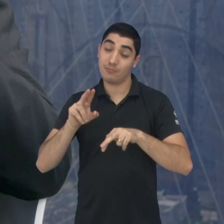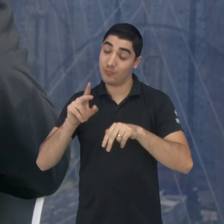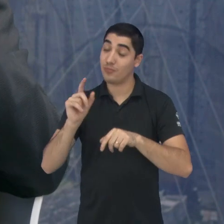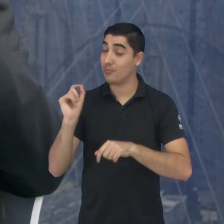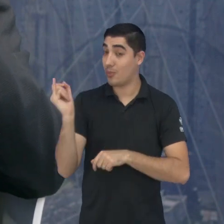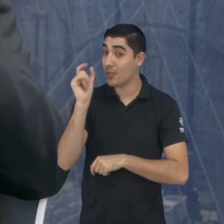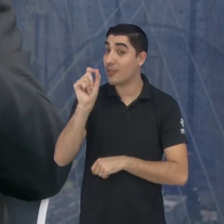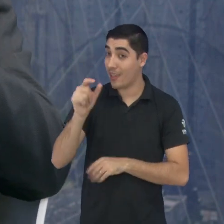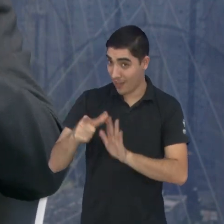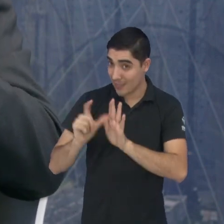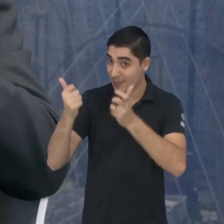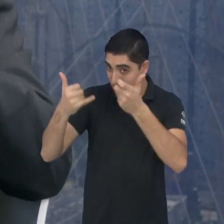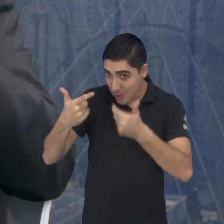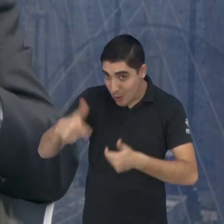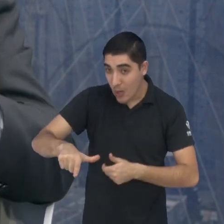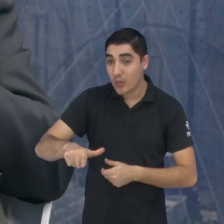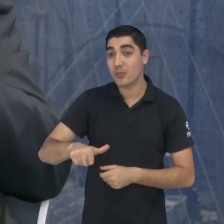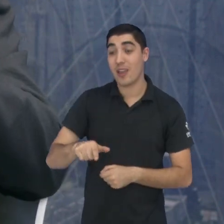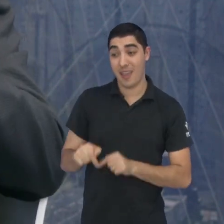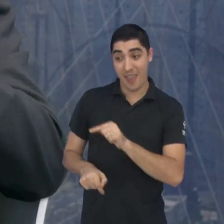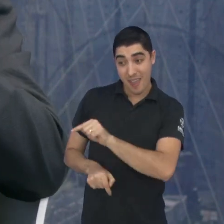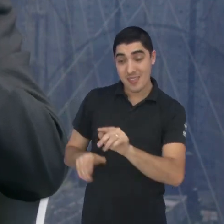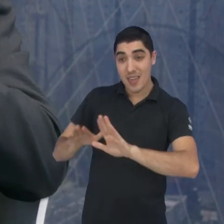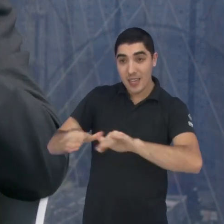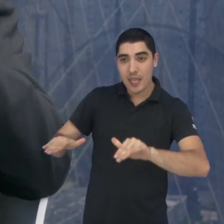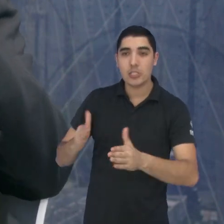faz com que essas crianças venham a ser